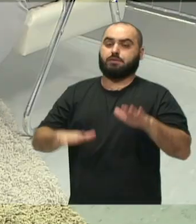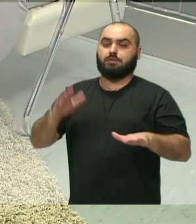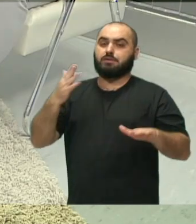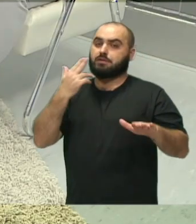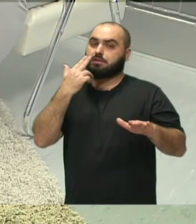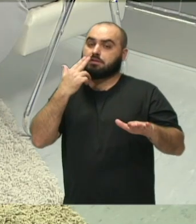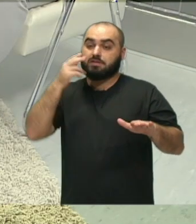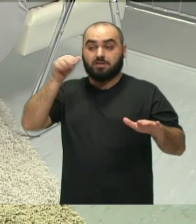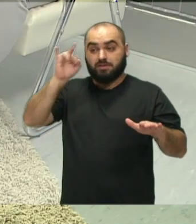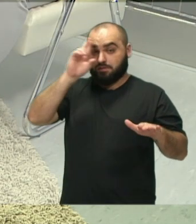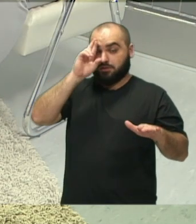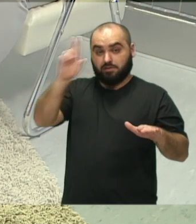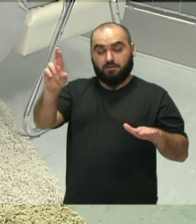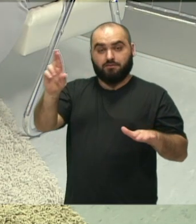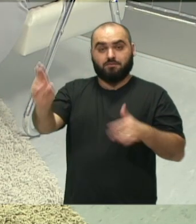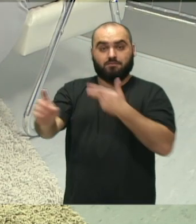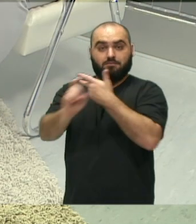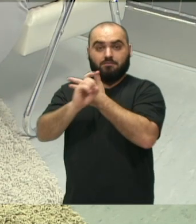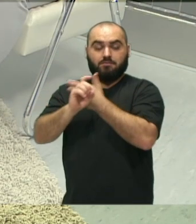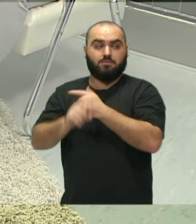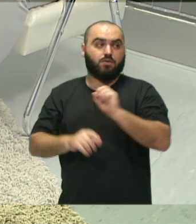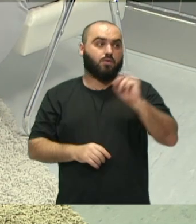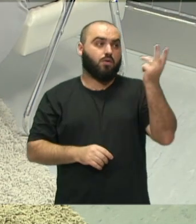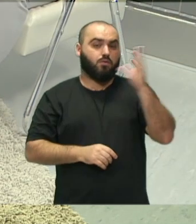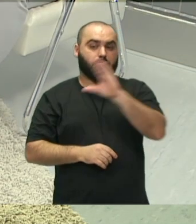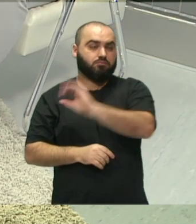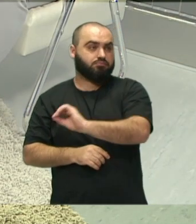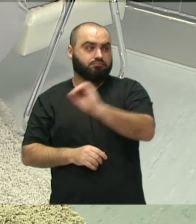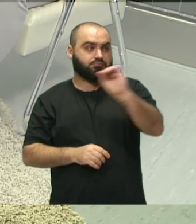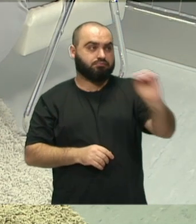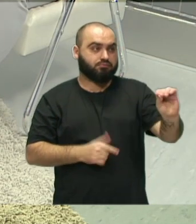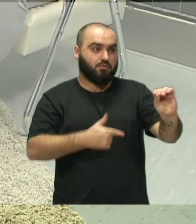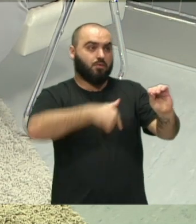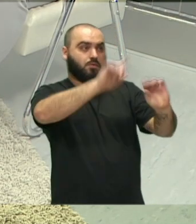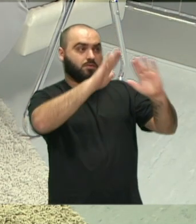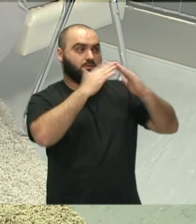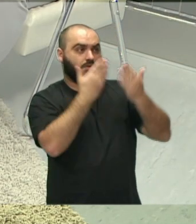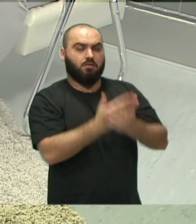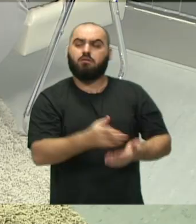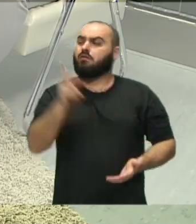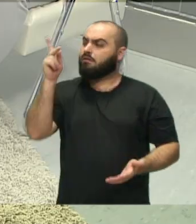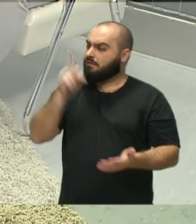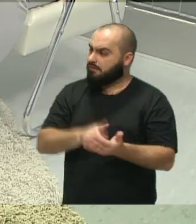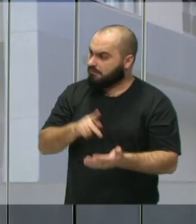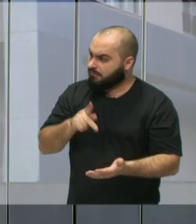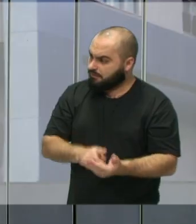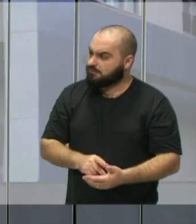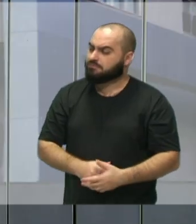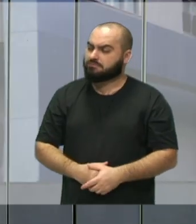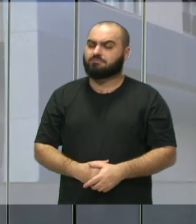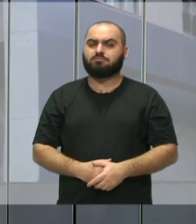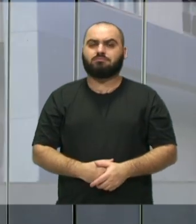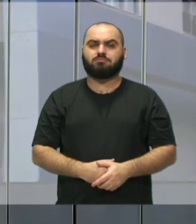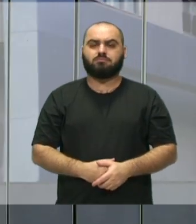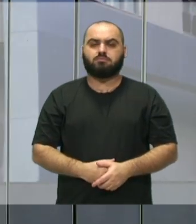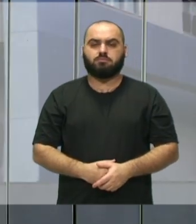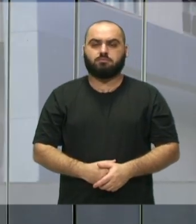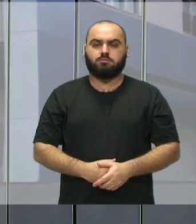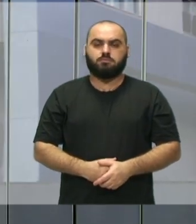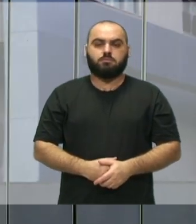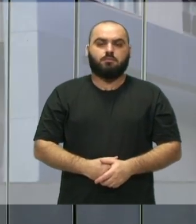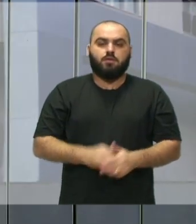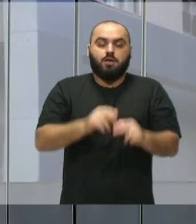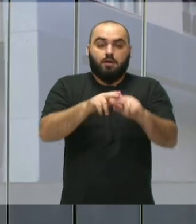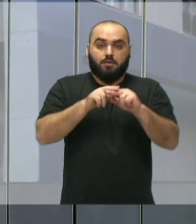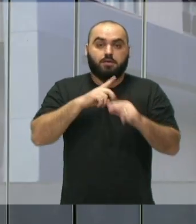do chefe do Poder Executivo. Ou é transferido para uma unidade muito distante. Exato. Então, quando nós temos a eleição